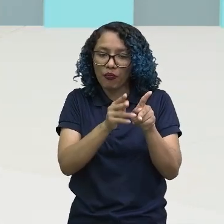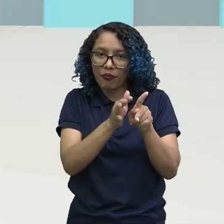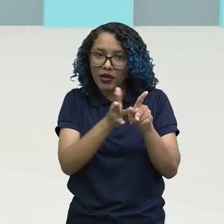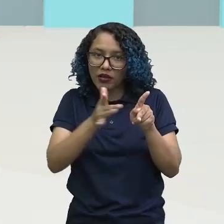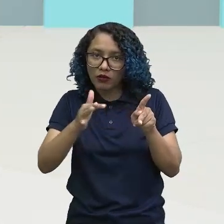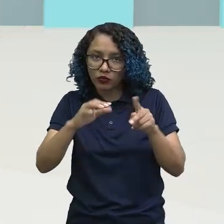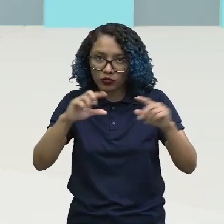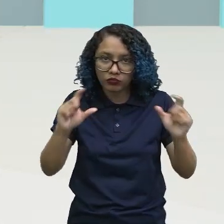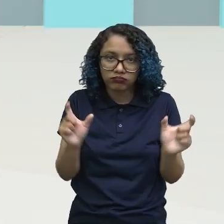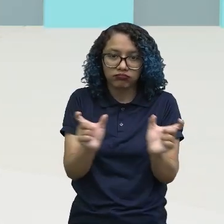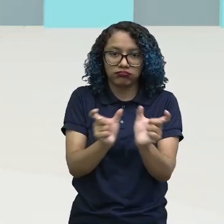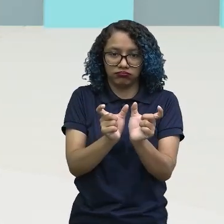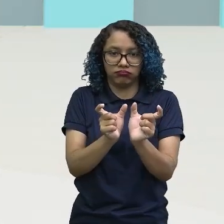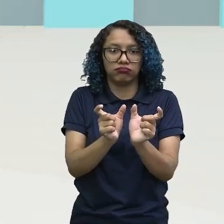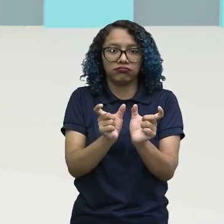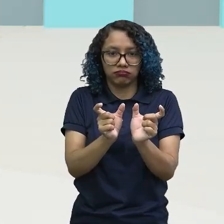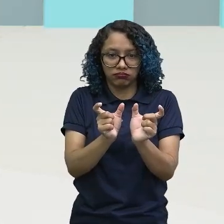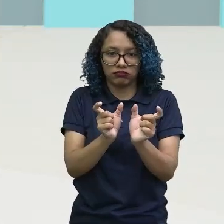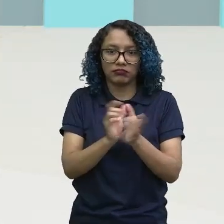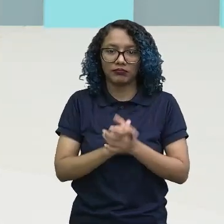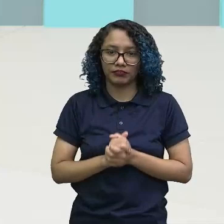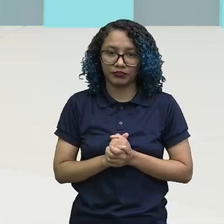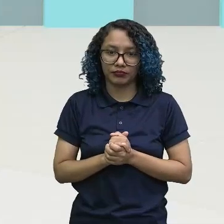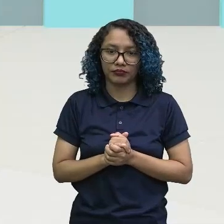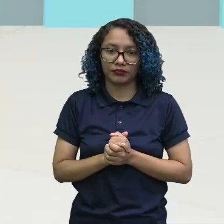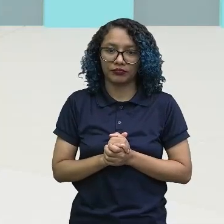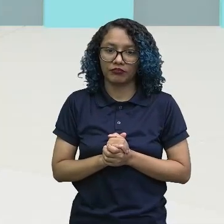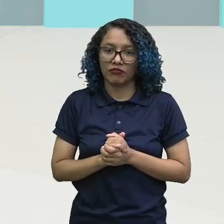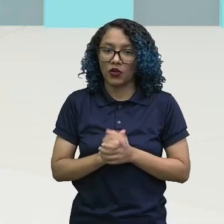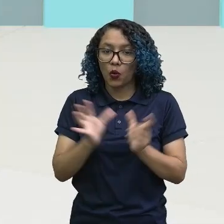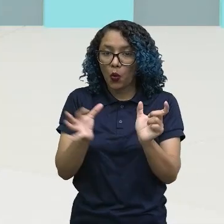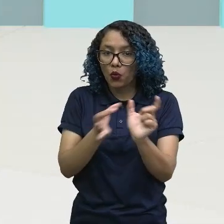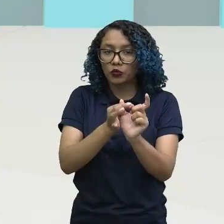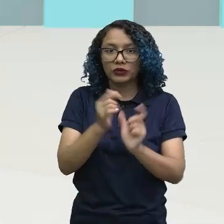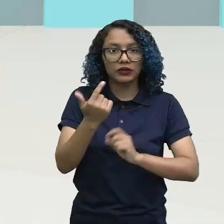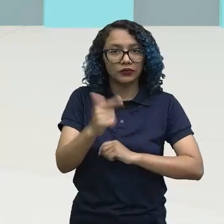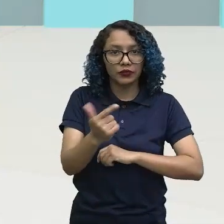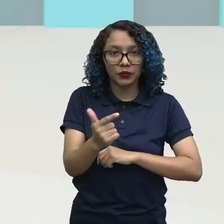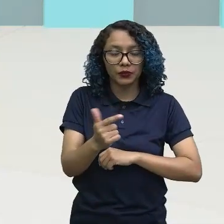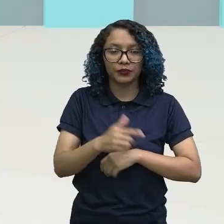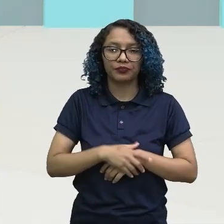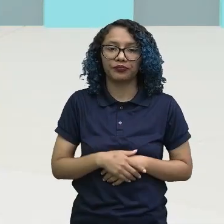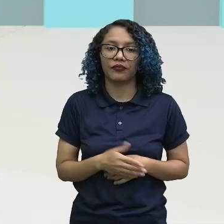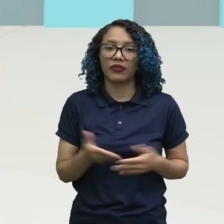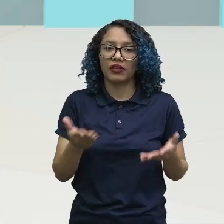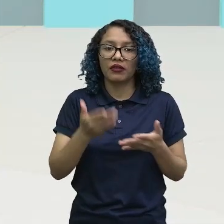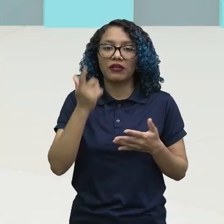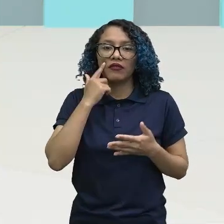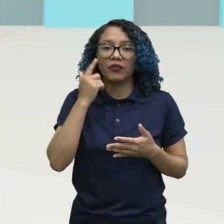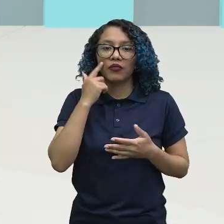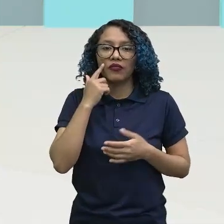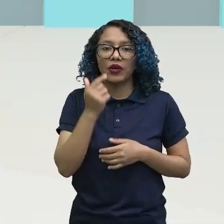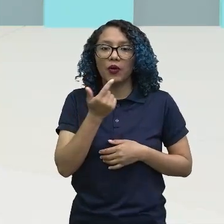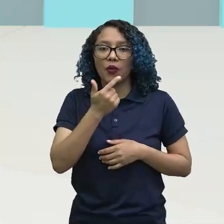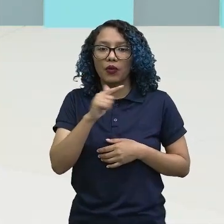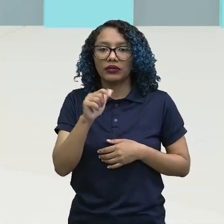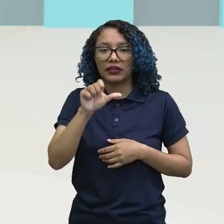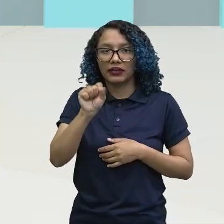presença das conjunções não existe. Vamos conhecer agora as